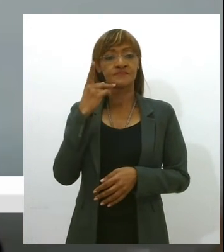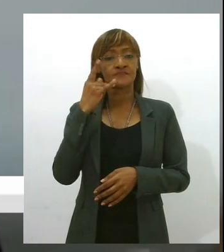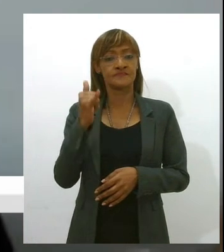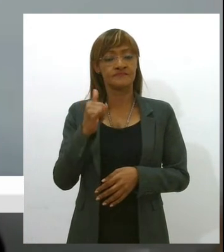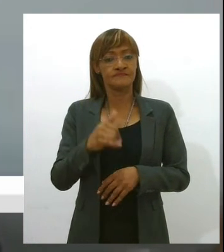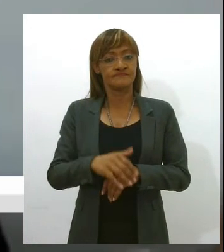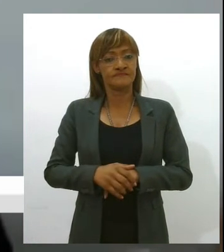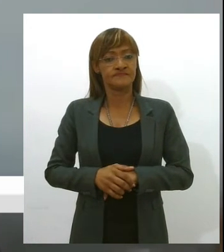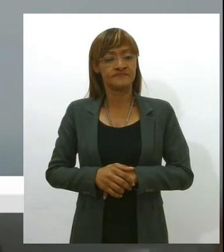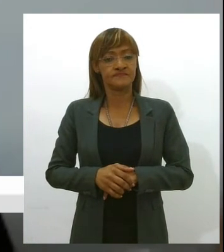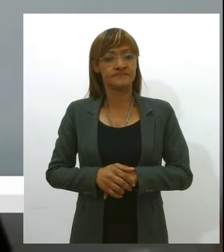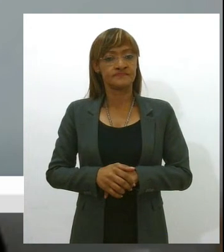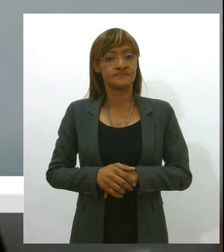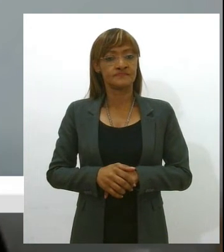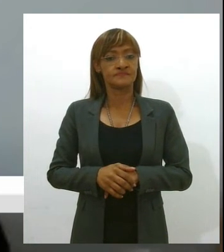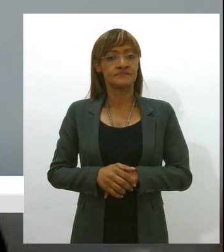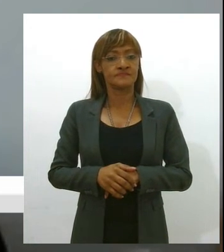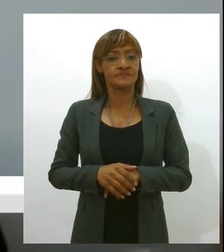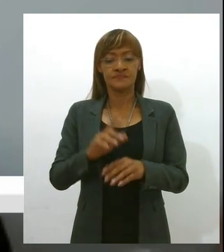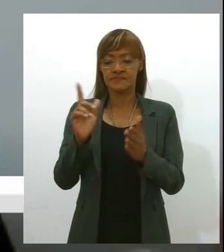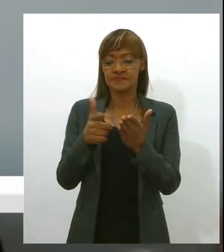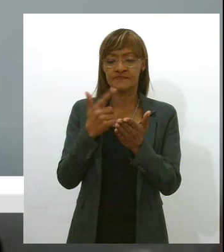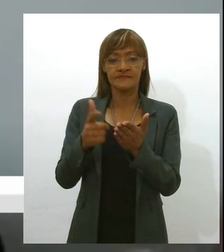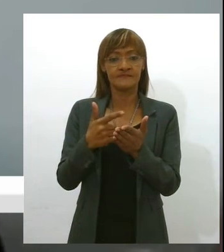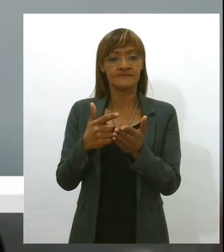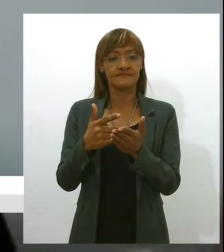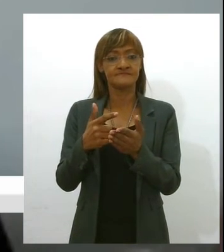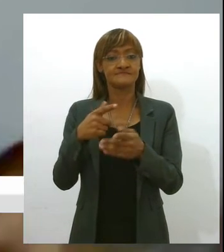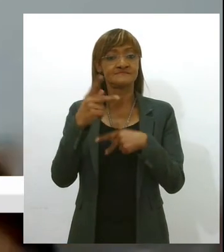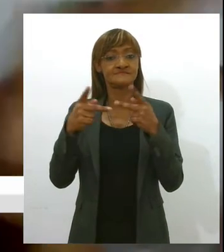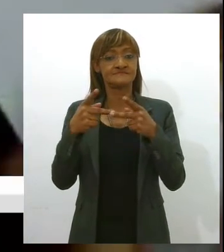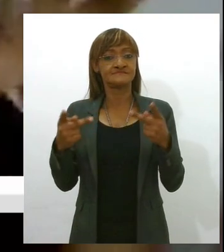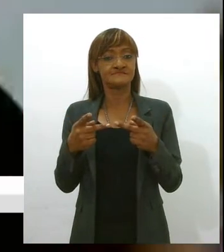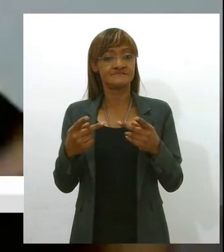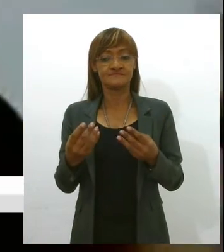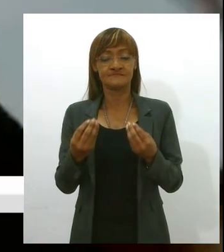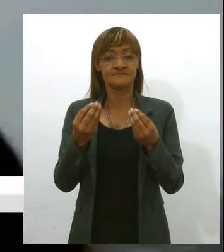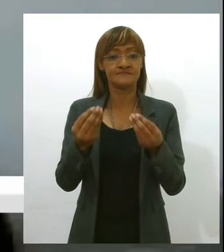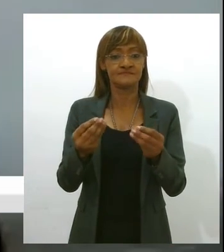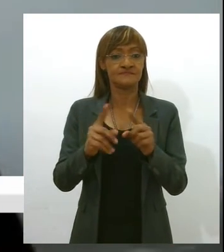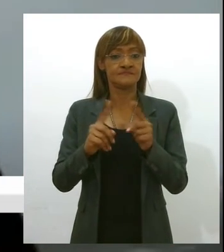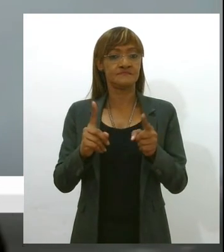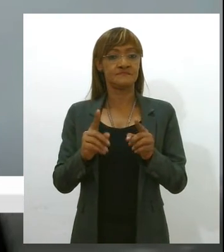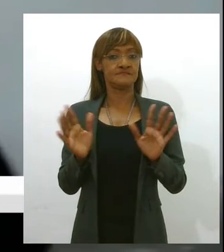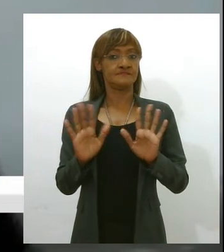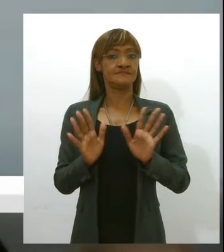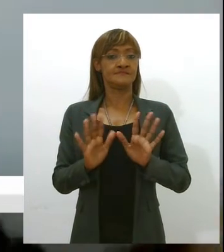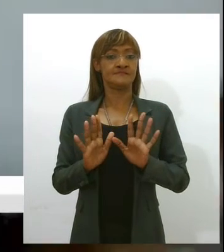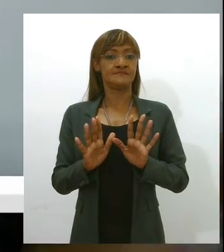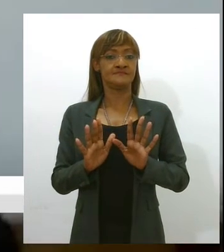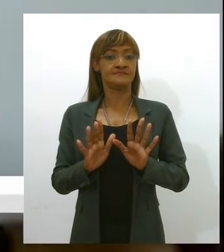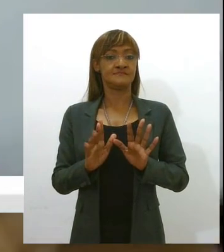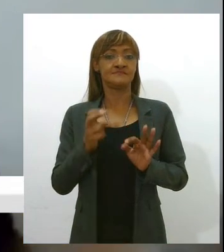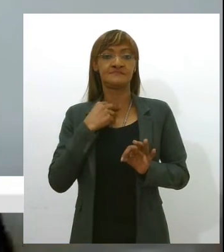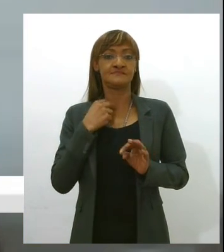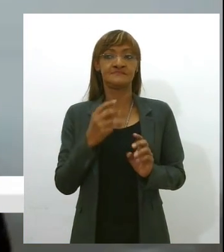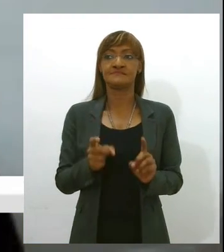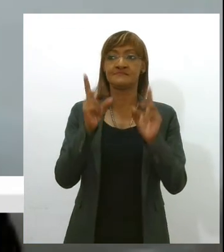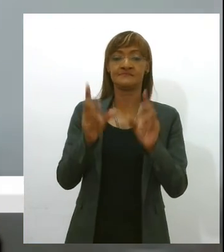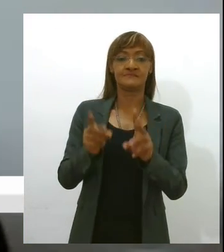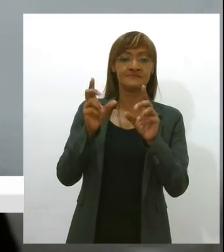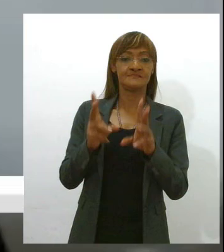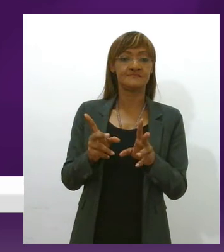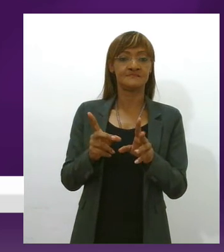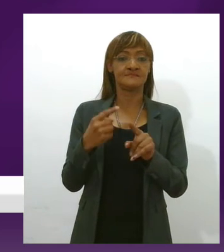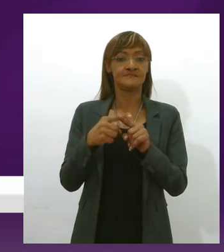e é um livro que era um presente bom pro Dia dos Pais, assim. Mas a gente falou, pô, não vamos ficar trabalhando o livro pro Dia dos Pais, porque senão a gente tá indo contra a própria coisa que a